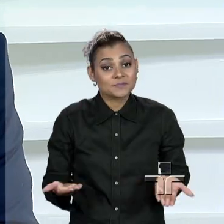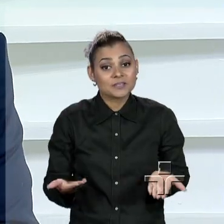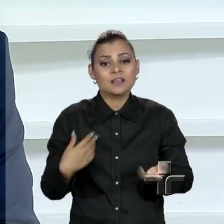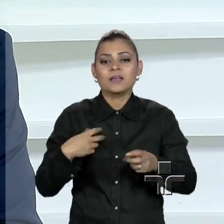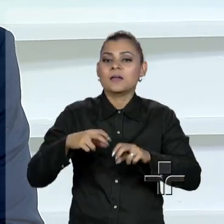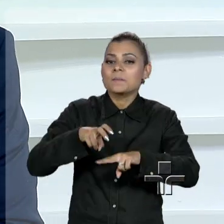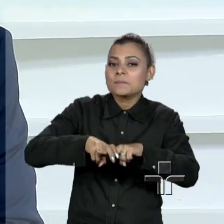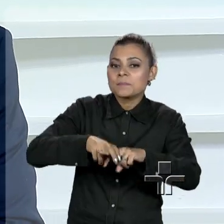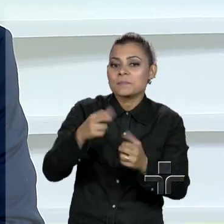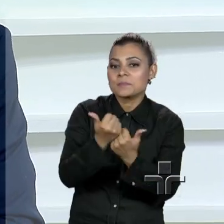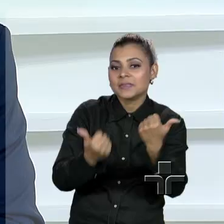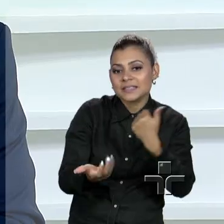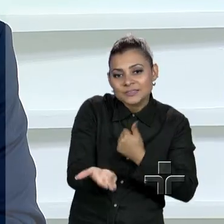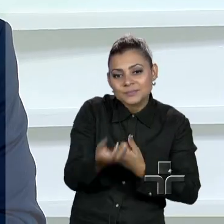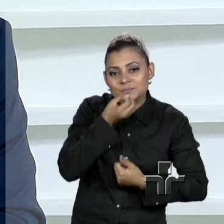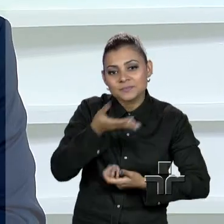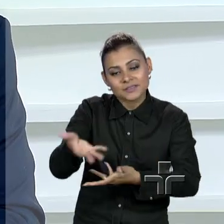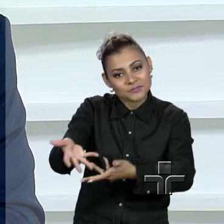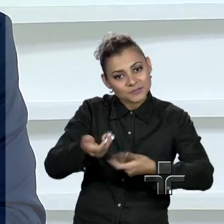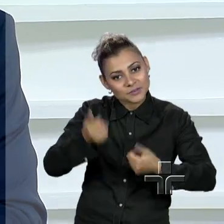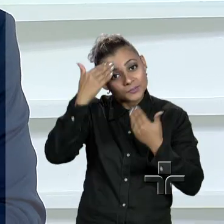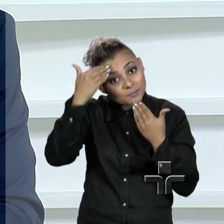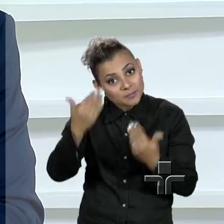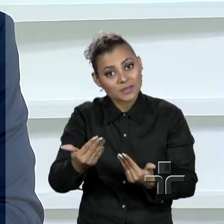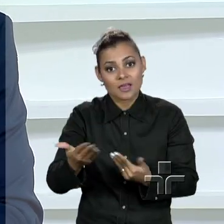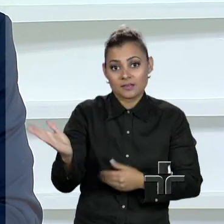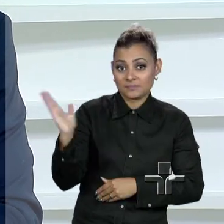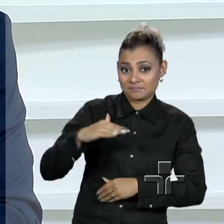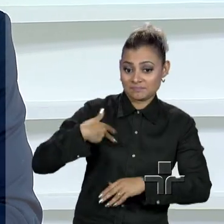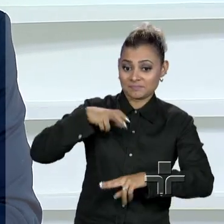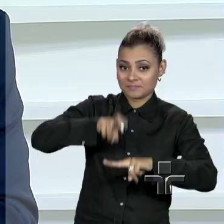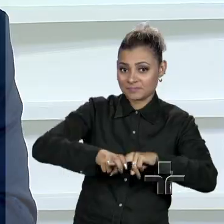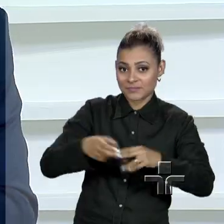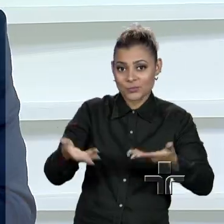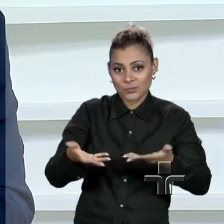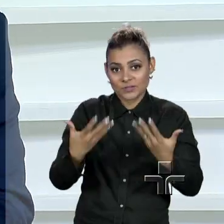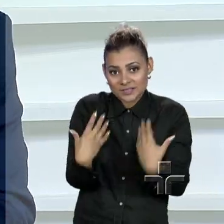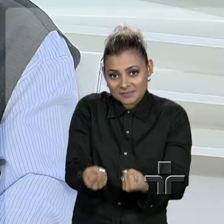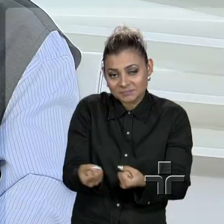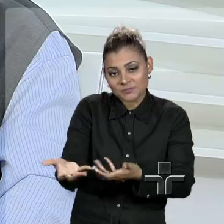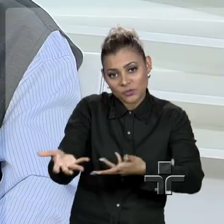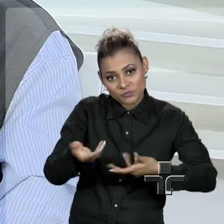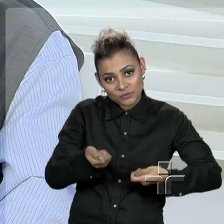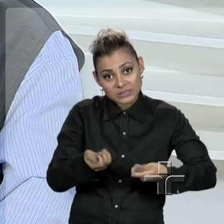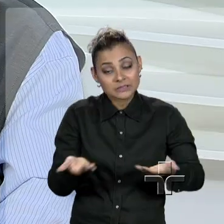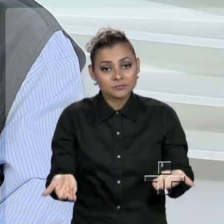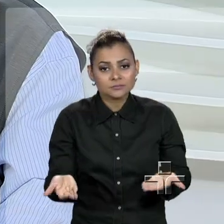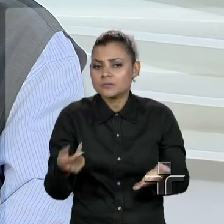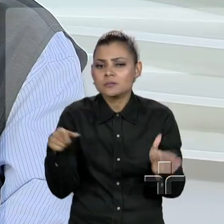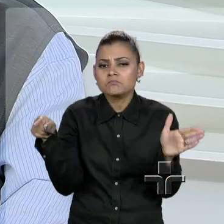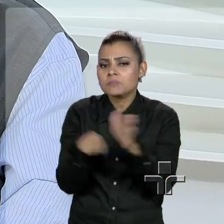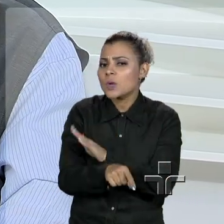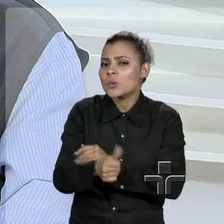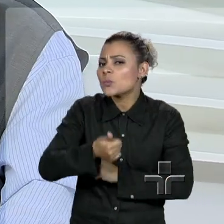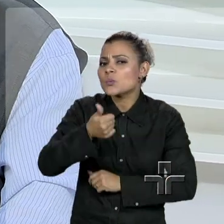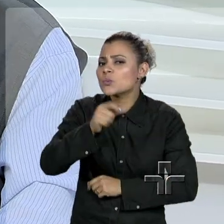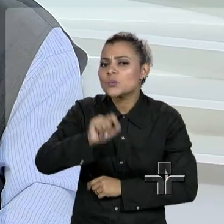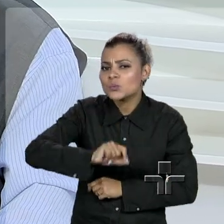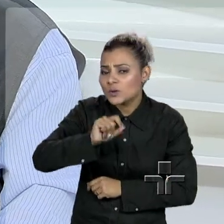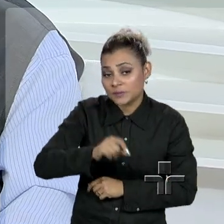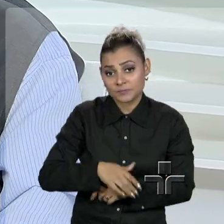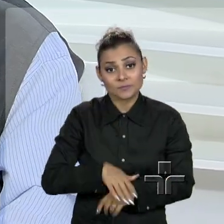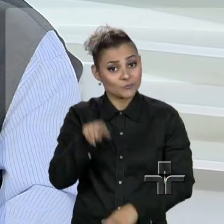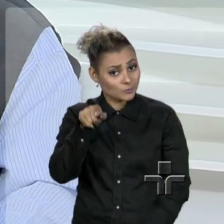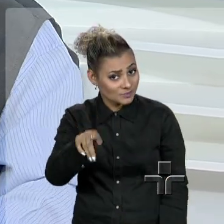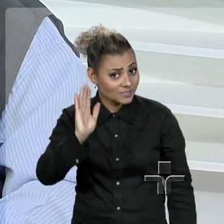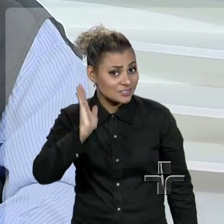Ministro, muito bem-vindo, muito obrigado por vir aqui. Minha primeira pergunta: o senhor que já passou